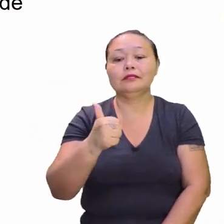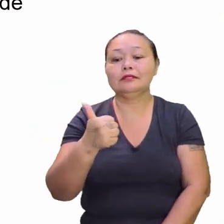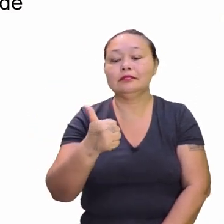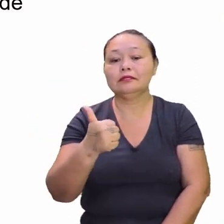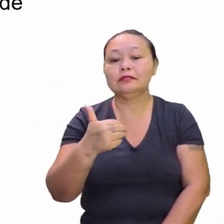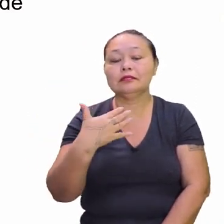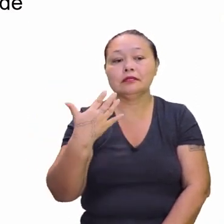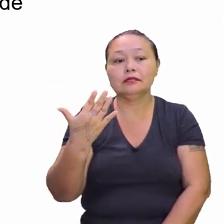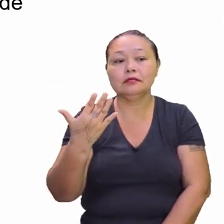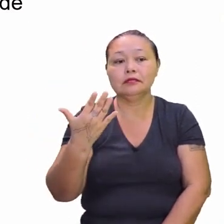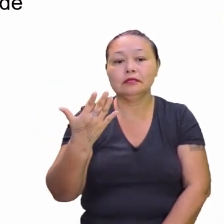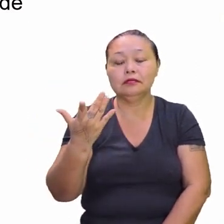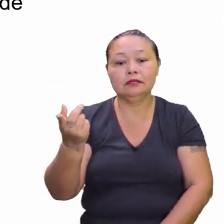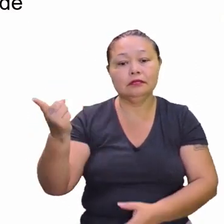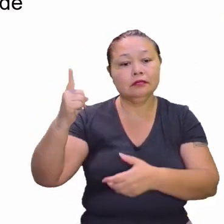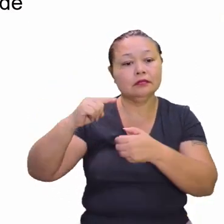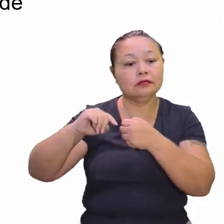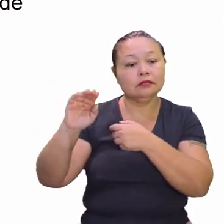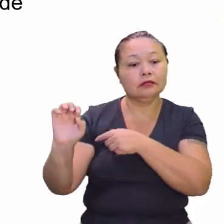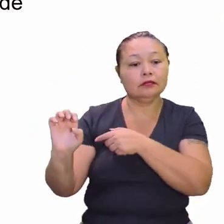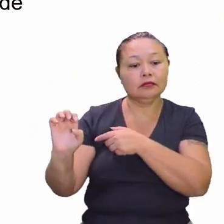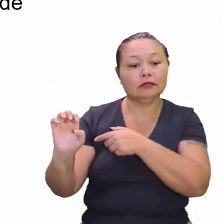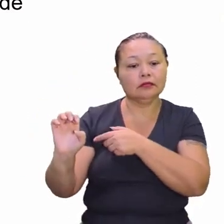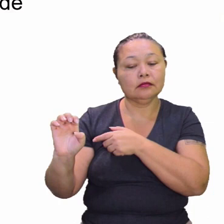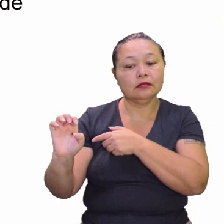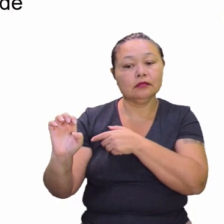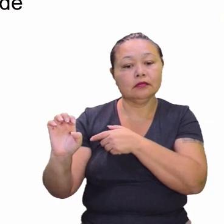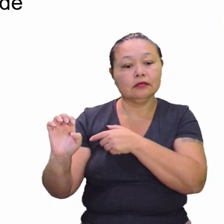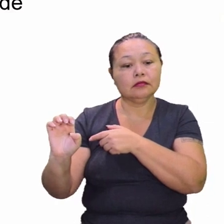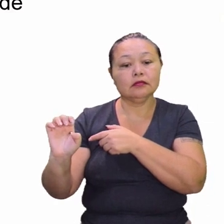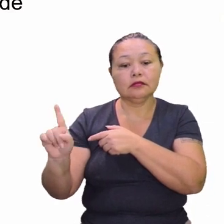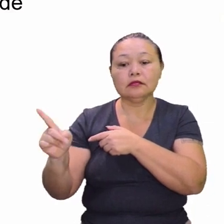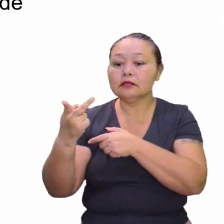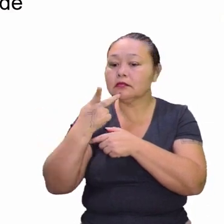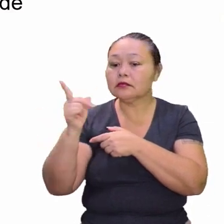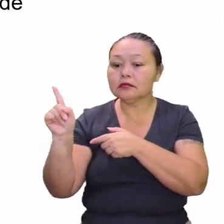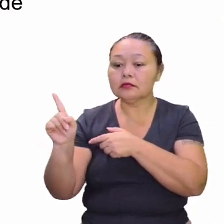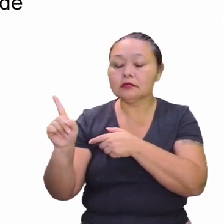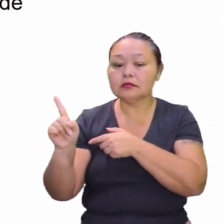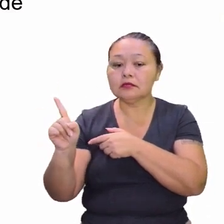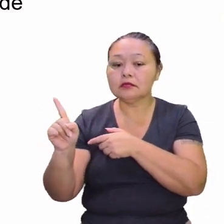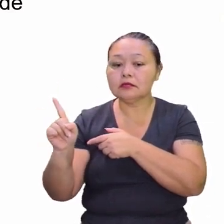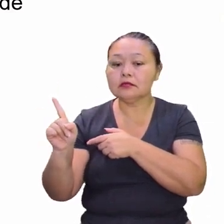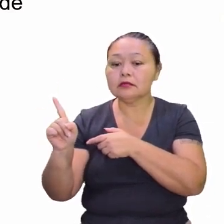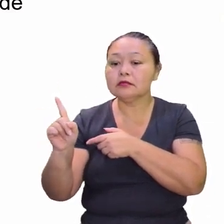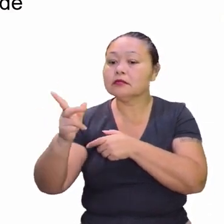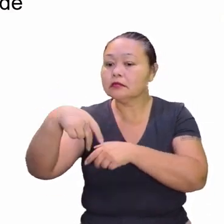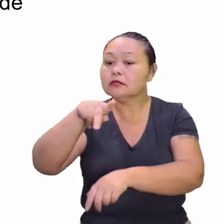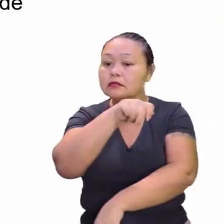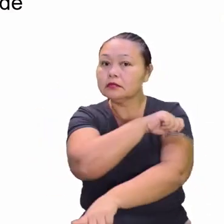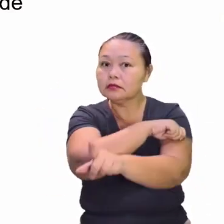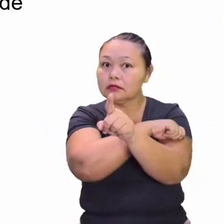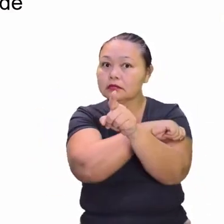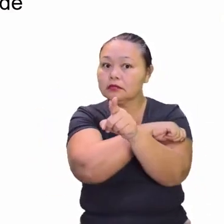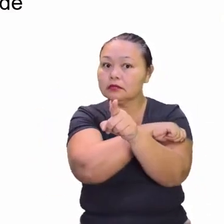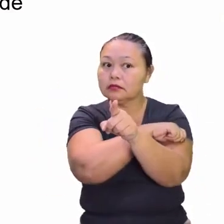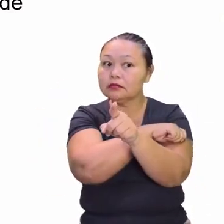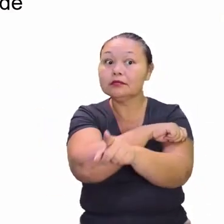Né? Então, olha, voltando aqui na letra E, Rogério, a gente ainda tem que falar mais uma coisinha sobre isso. A gente tem que falar para o nosso